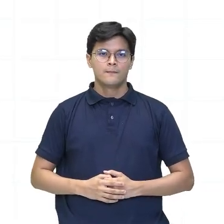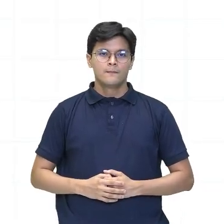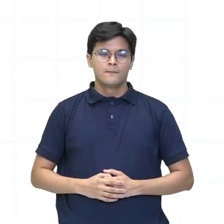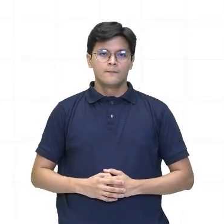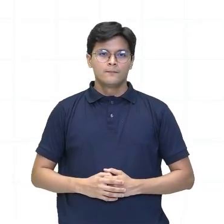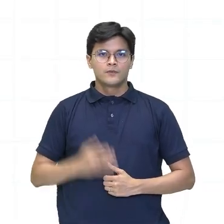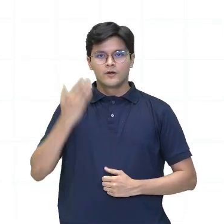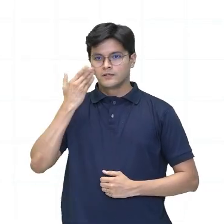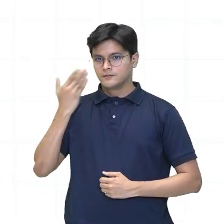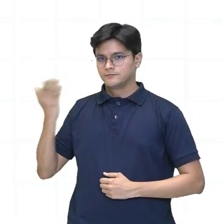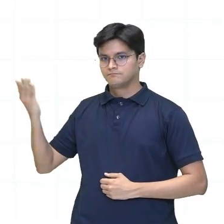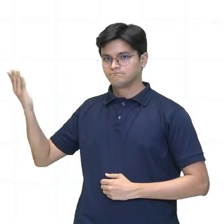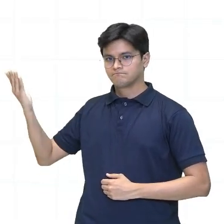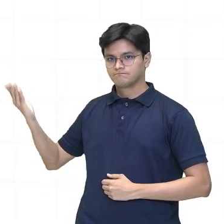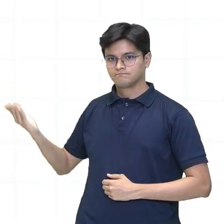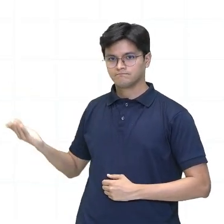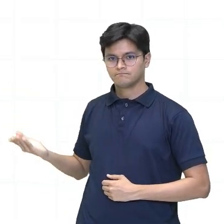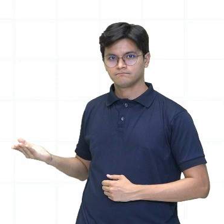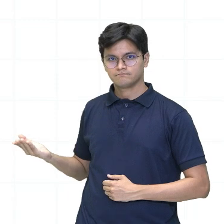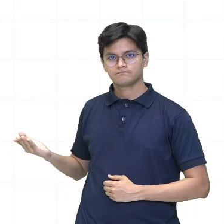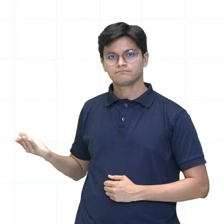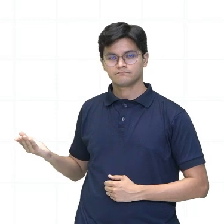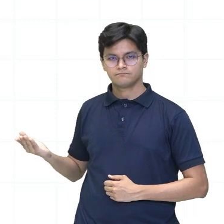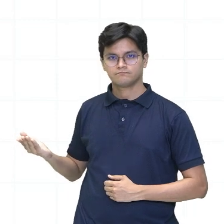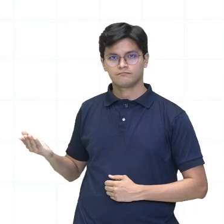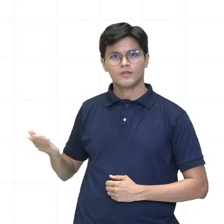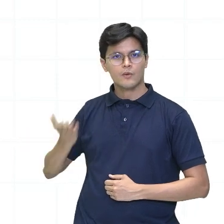Aqui. Então, simple past,